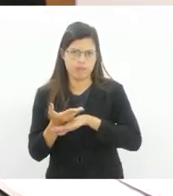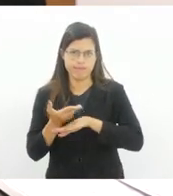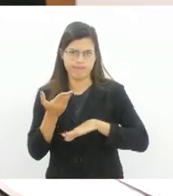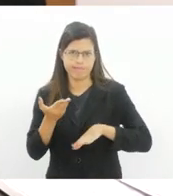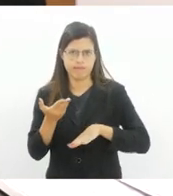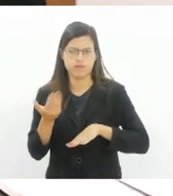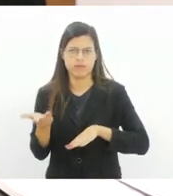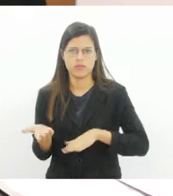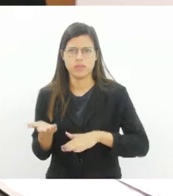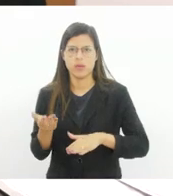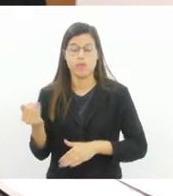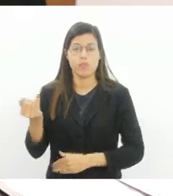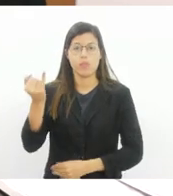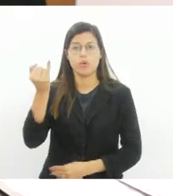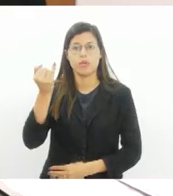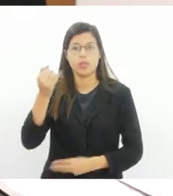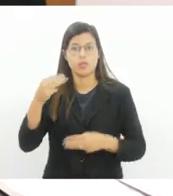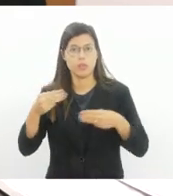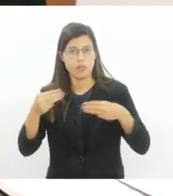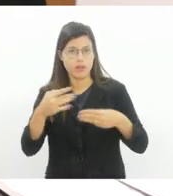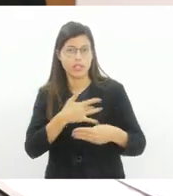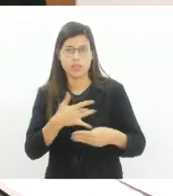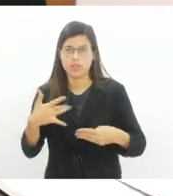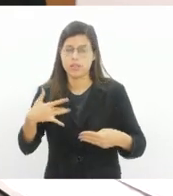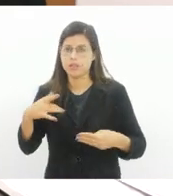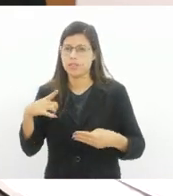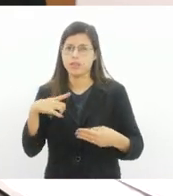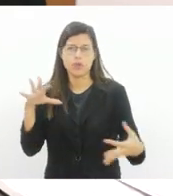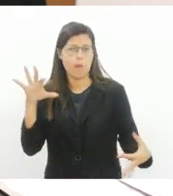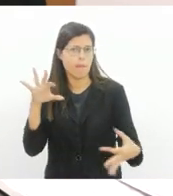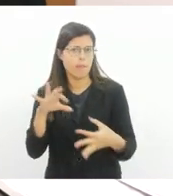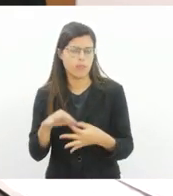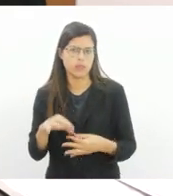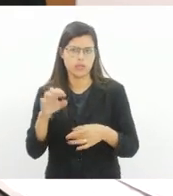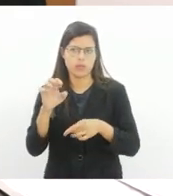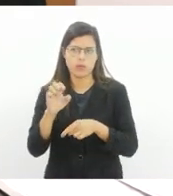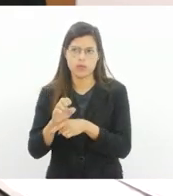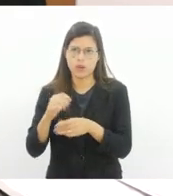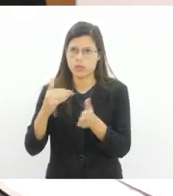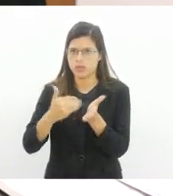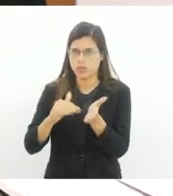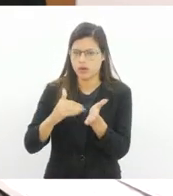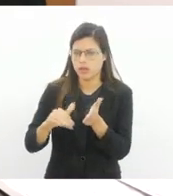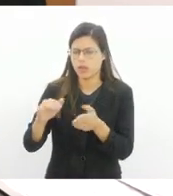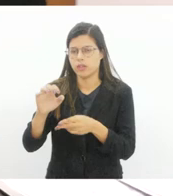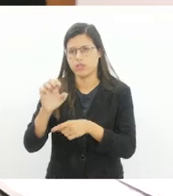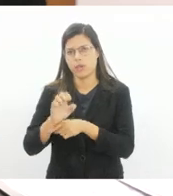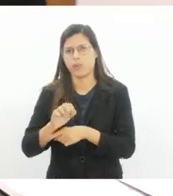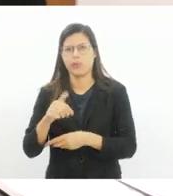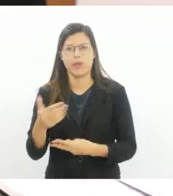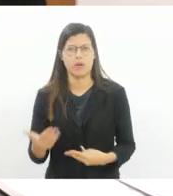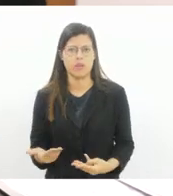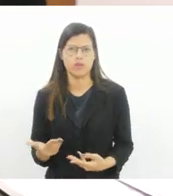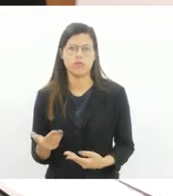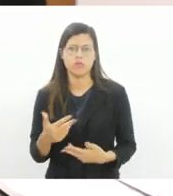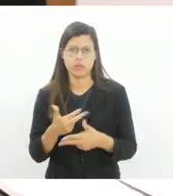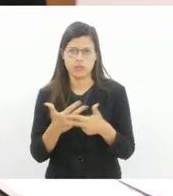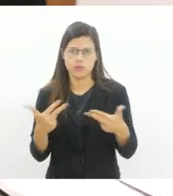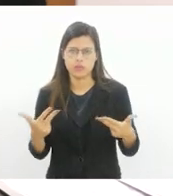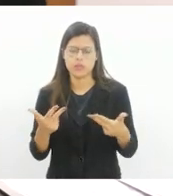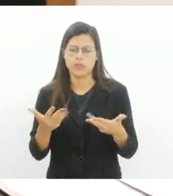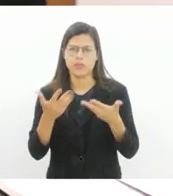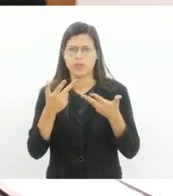muito importante o Ministério ter uma ligação direta com o Estado, com a Secretaria Estadual, com o Nespav. Então, isso é uma das coisas que eu